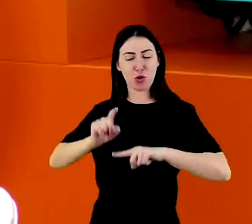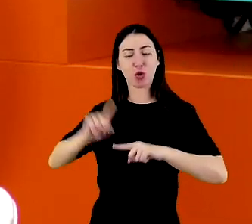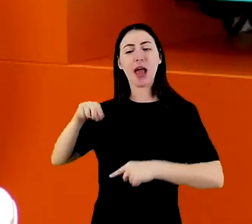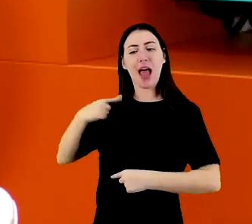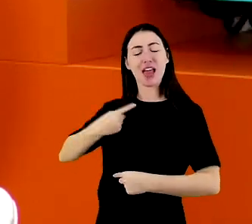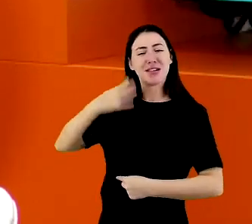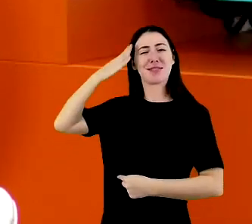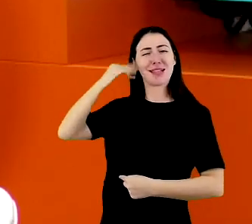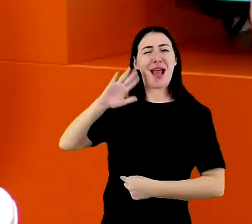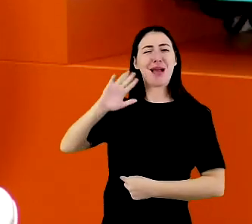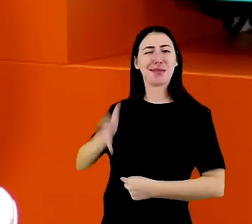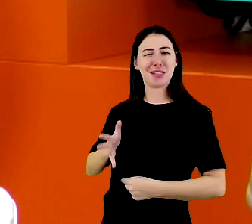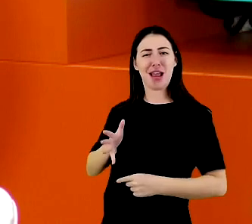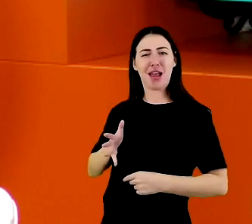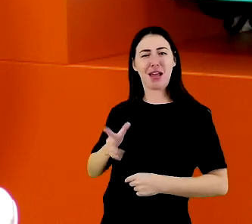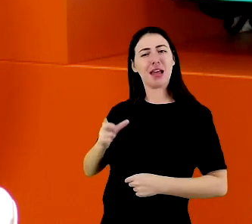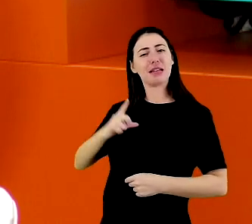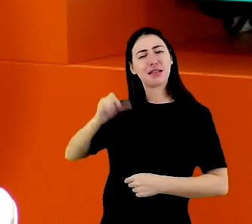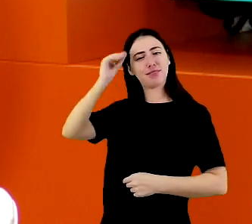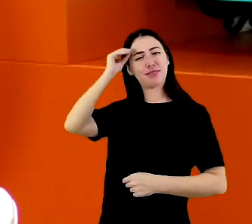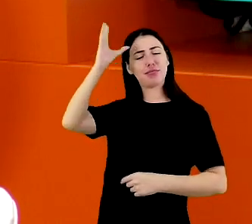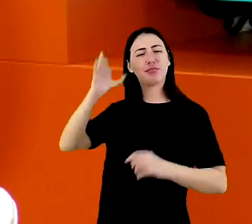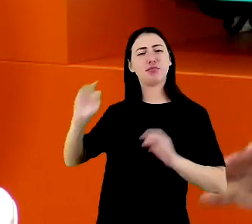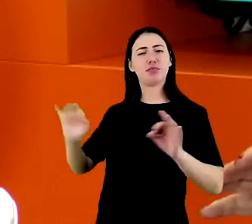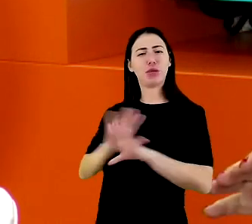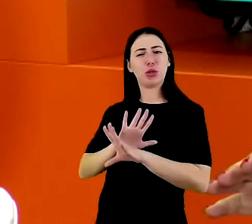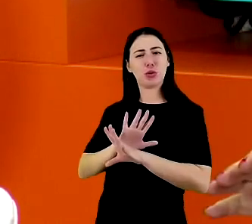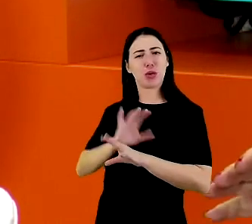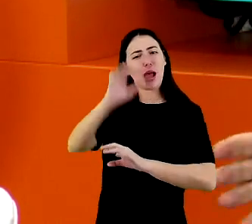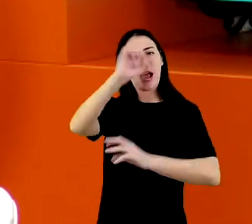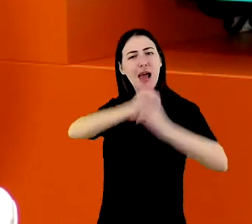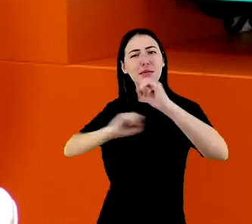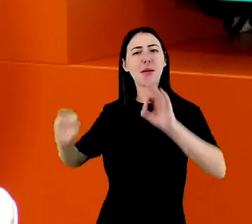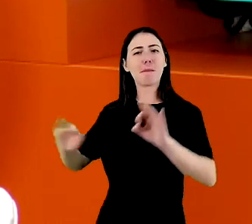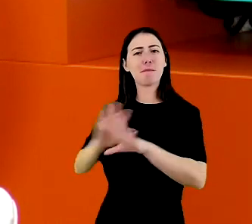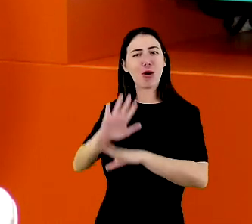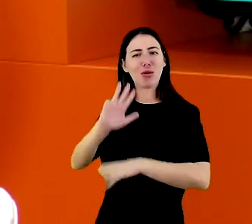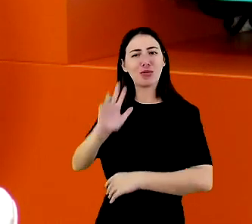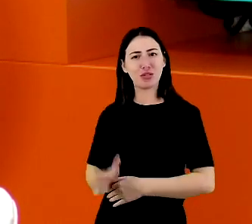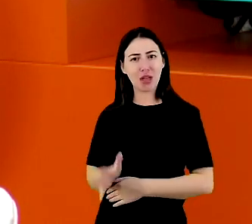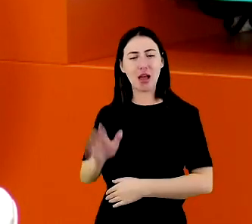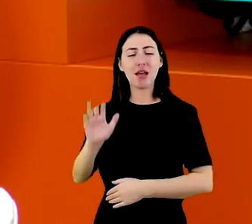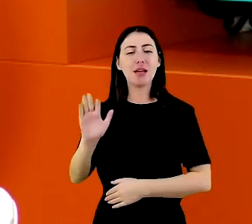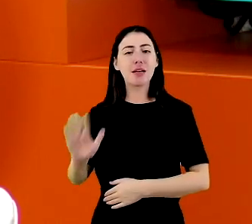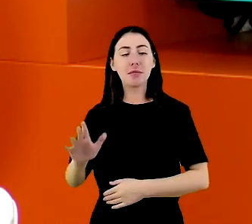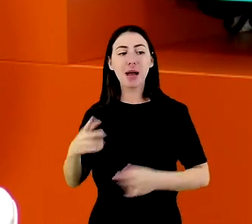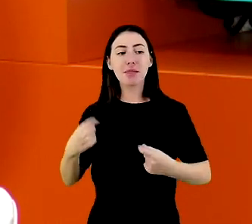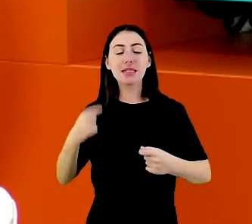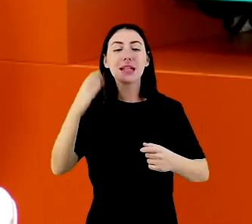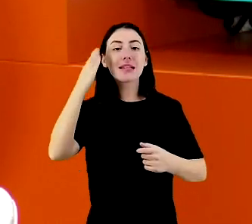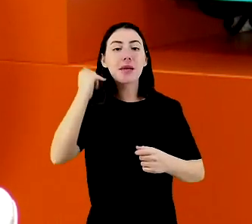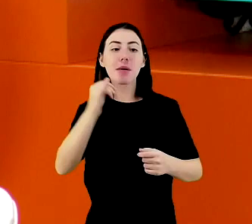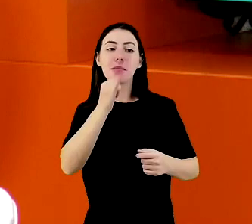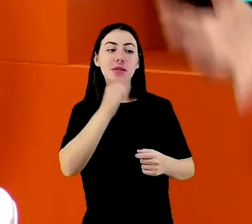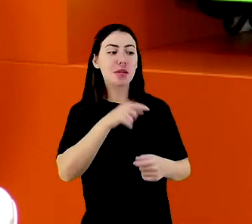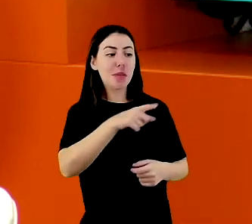Né? Falar, ah, é isso, põe isso aí na legenda. E não é. A gente tem que tirar essa presunção quando a gente fala de produto, quando